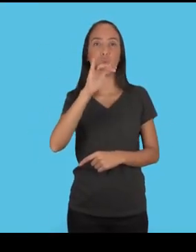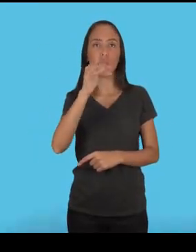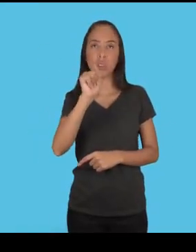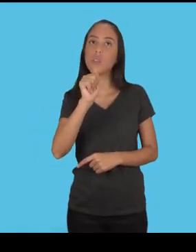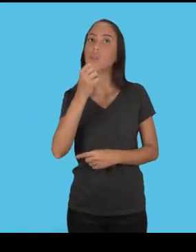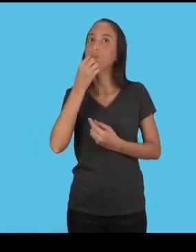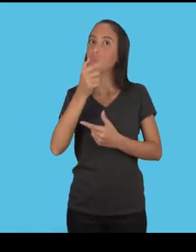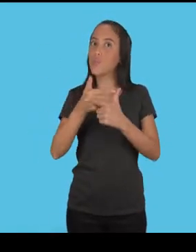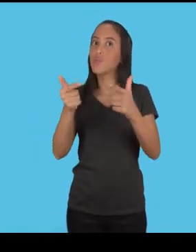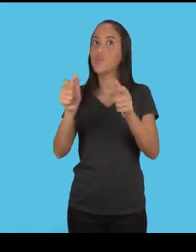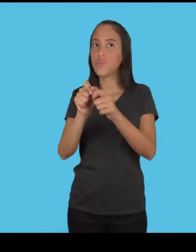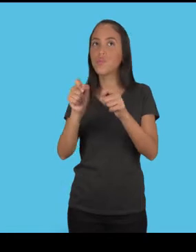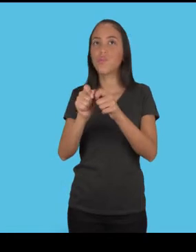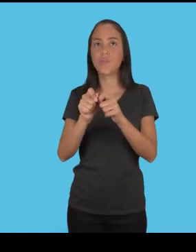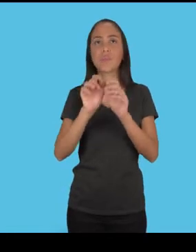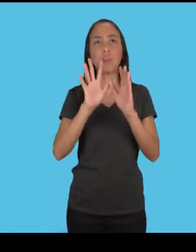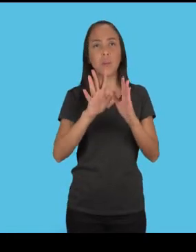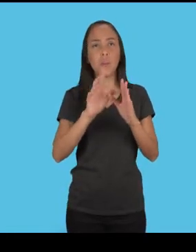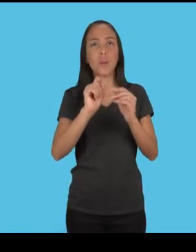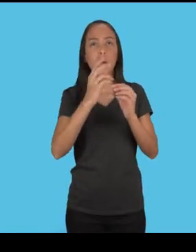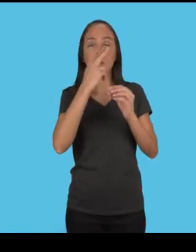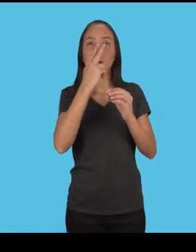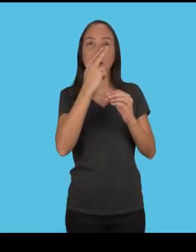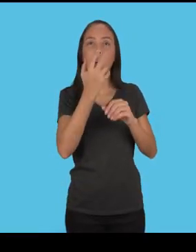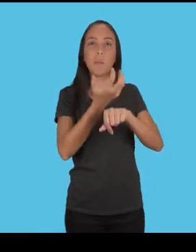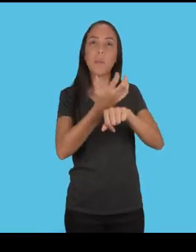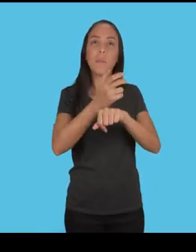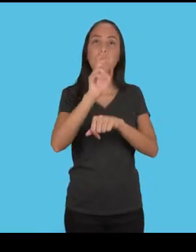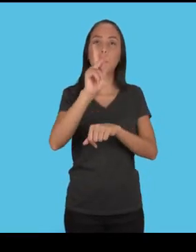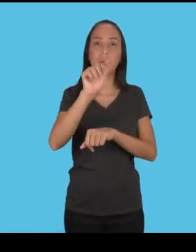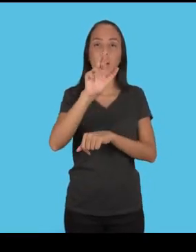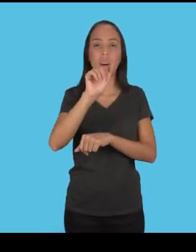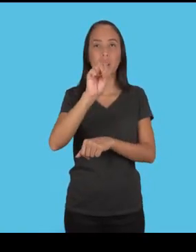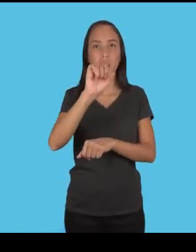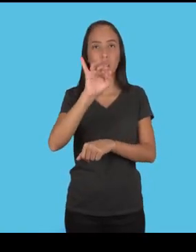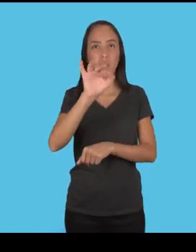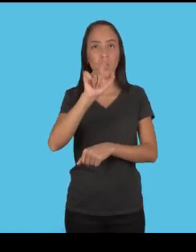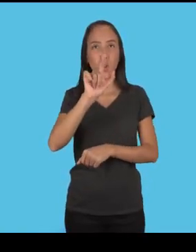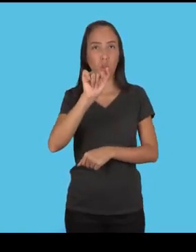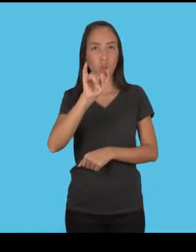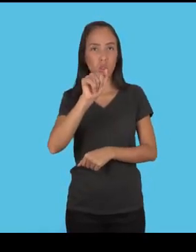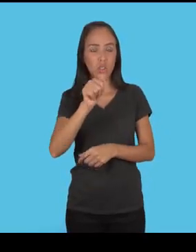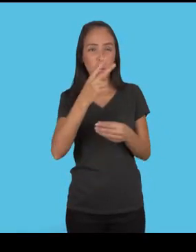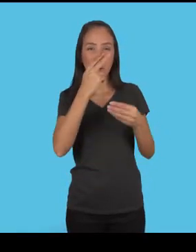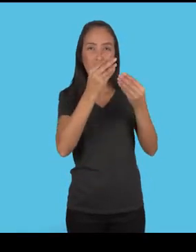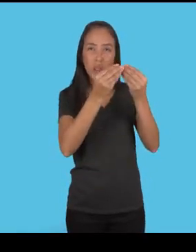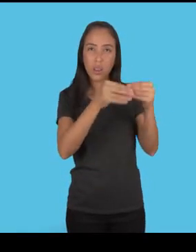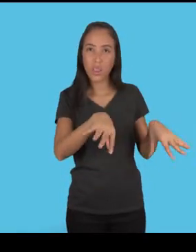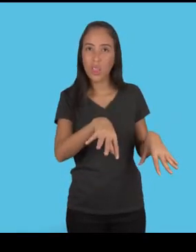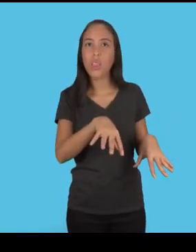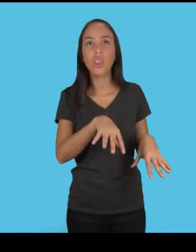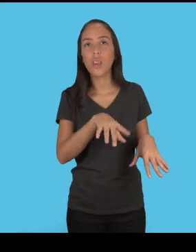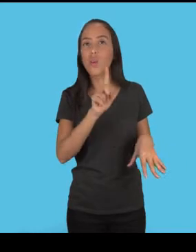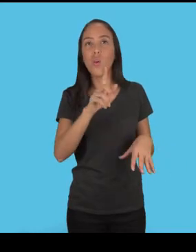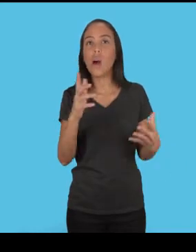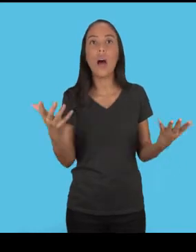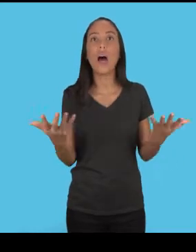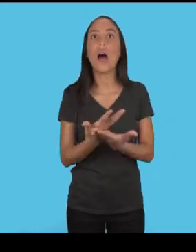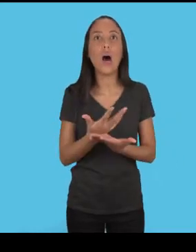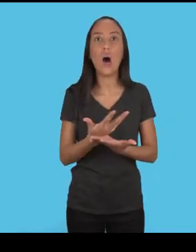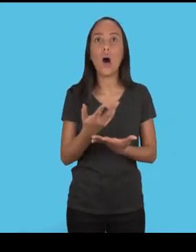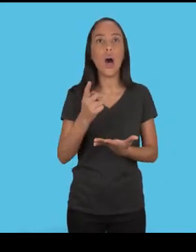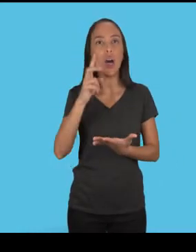bem, né? Esse desmanche da parasitologia não é inédito na história recente do país. Vocês aqui,